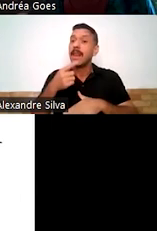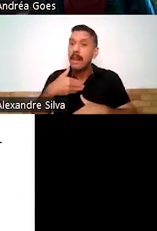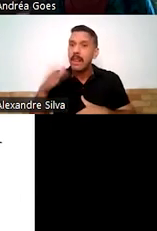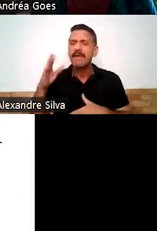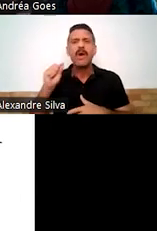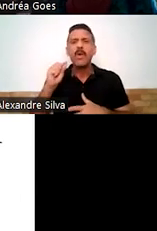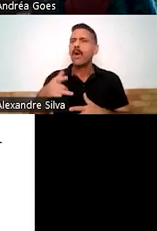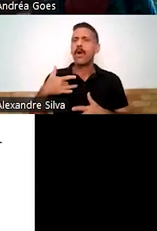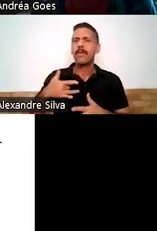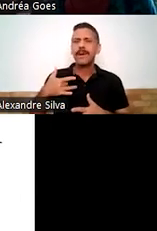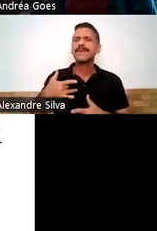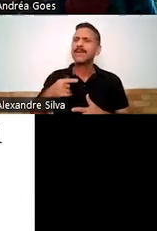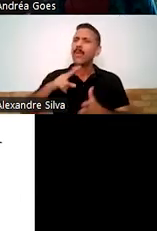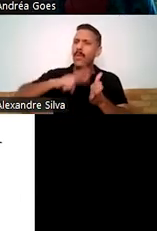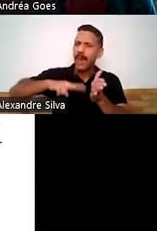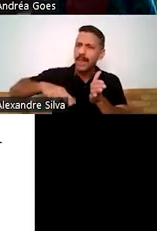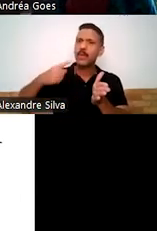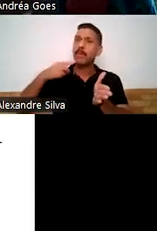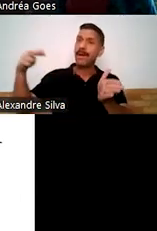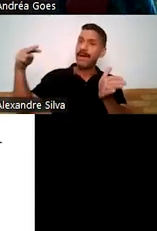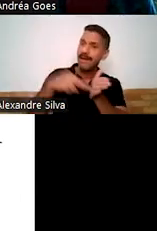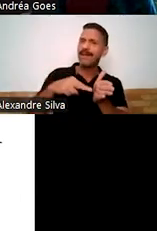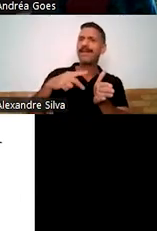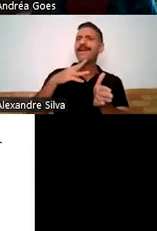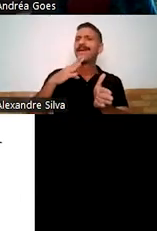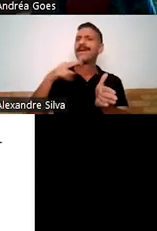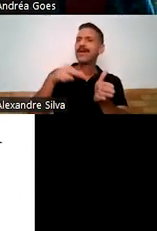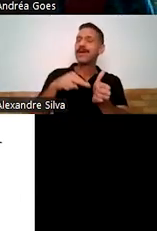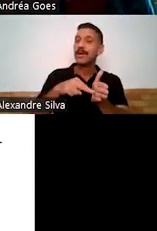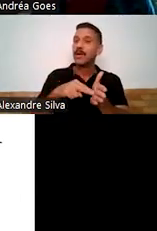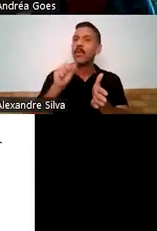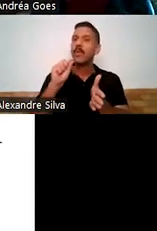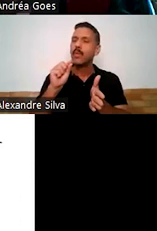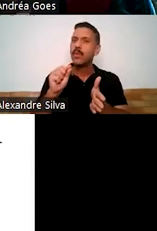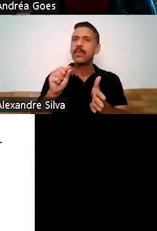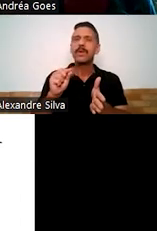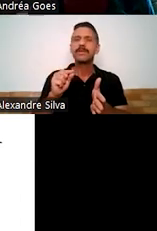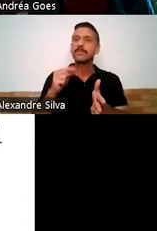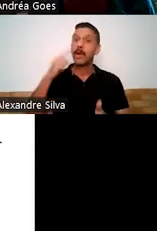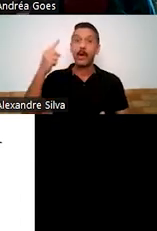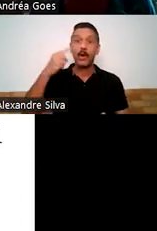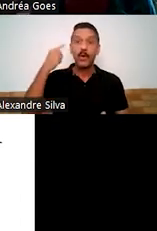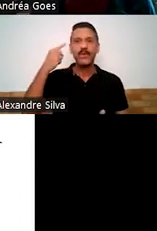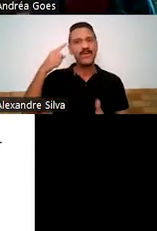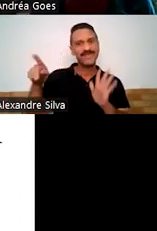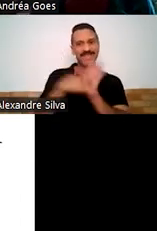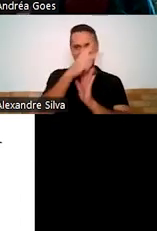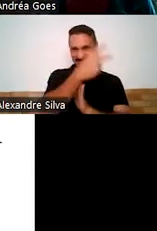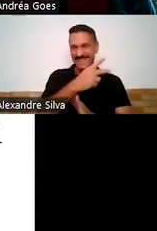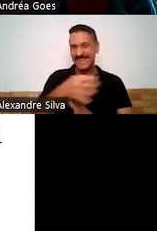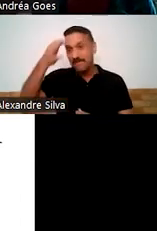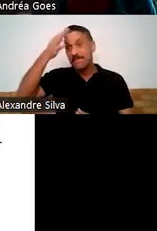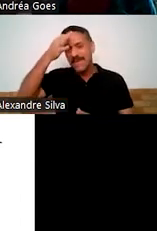o romance, leva seus leitores a a sua loucura mental, né? A loucura do